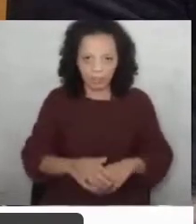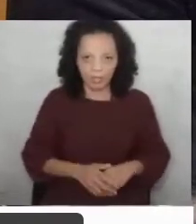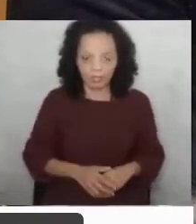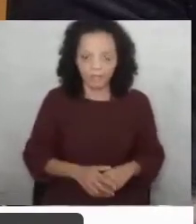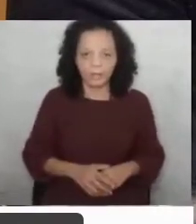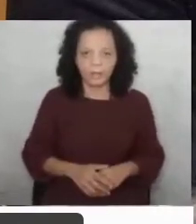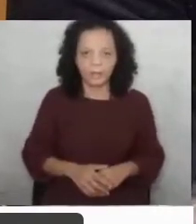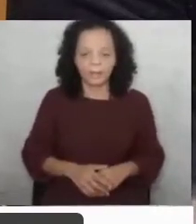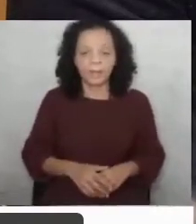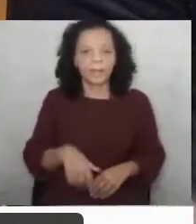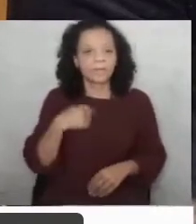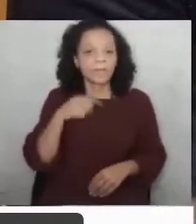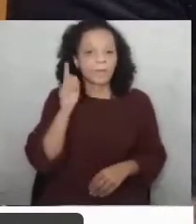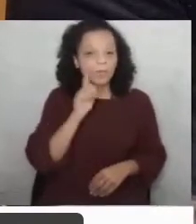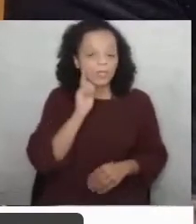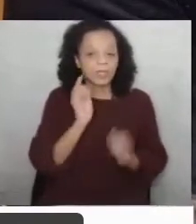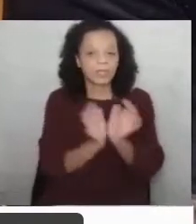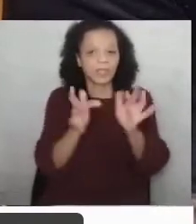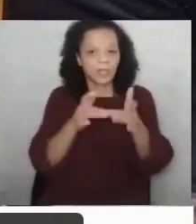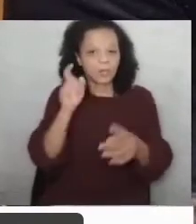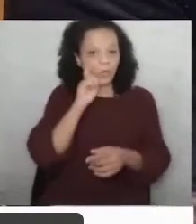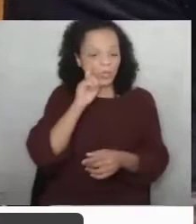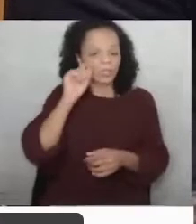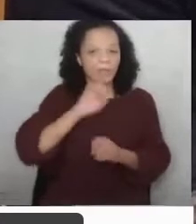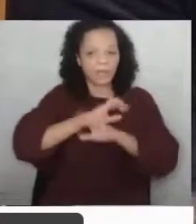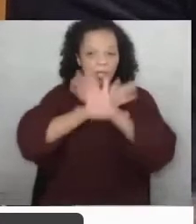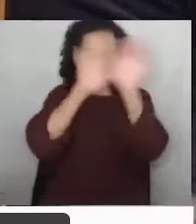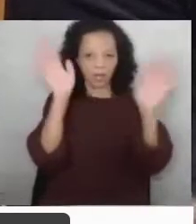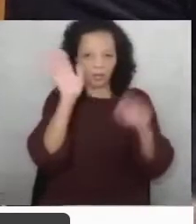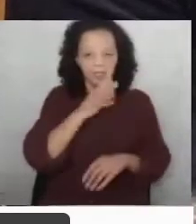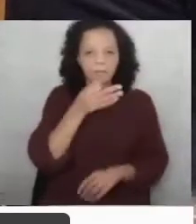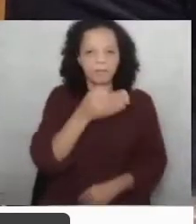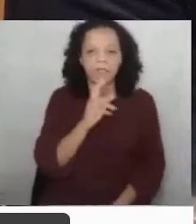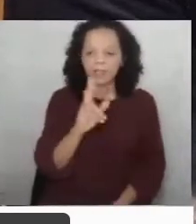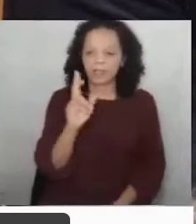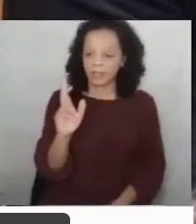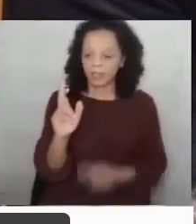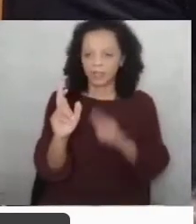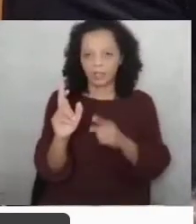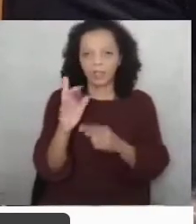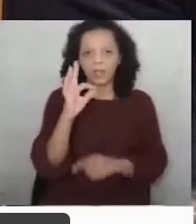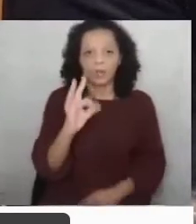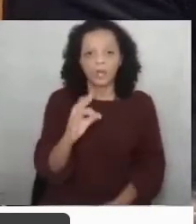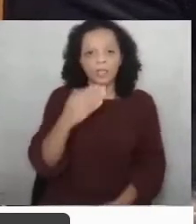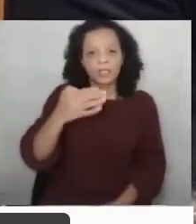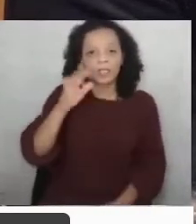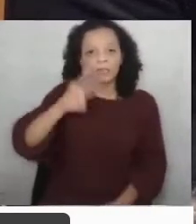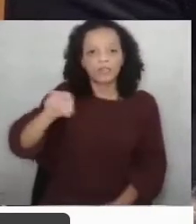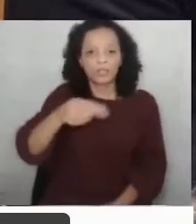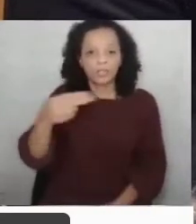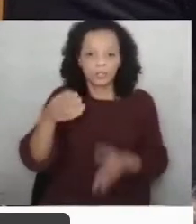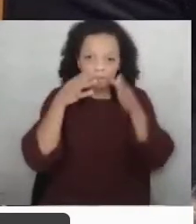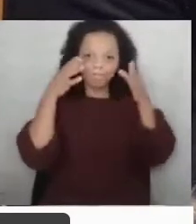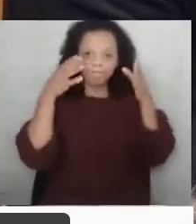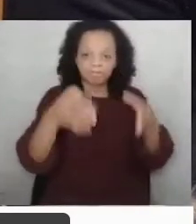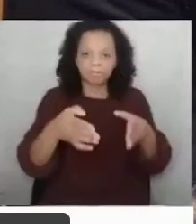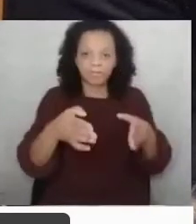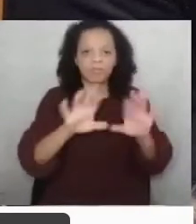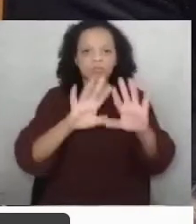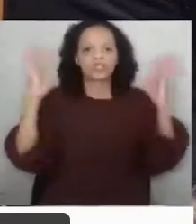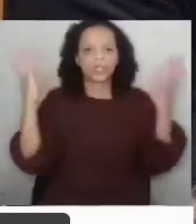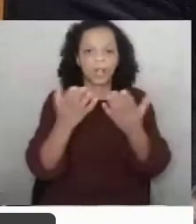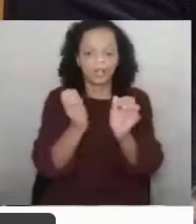a importância da cibersegurança também vivendo quando olhamos para o prr São 47 milhões de euros dedicados ao reforço do quadro geral de